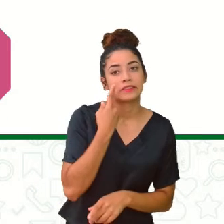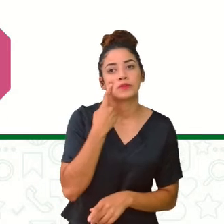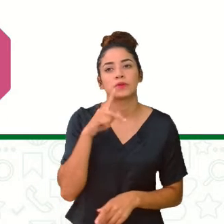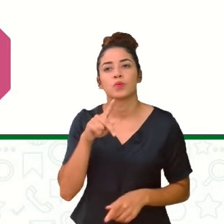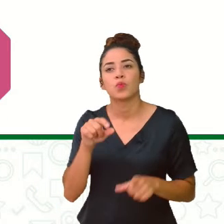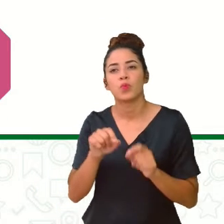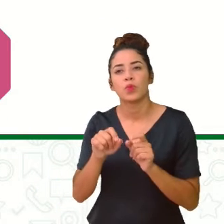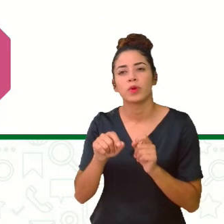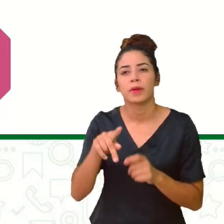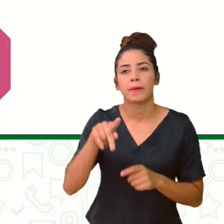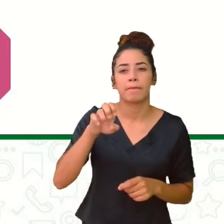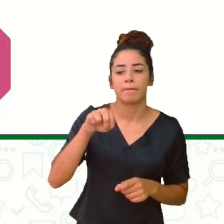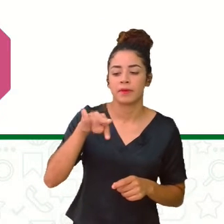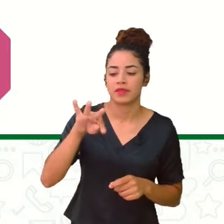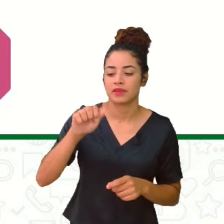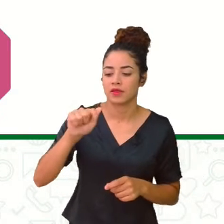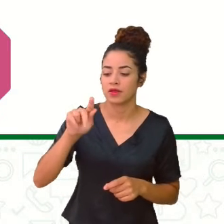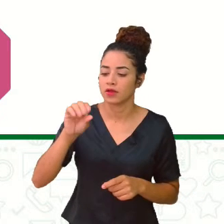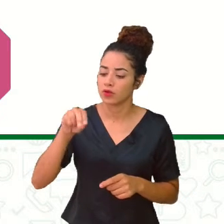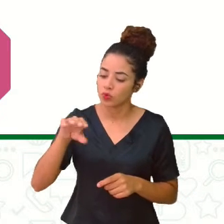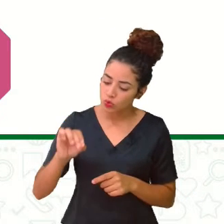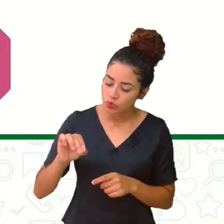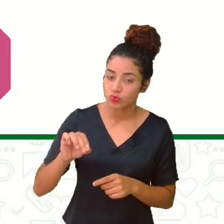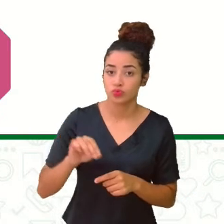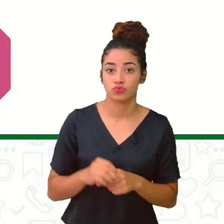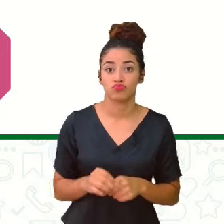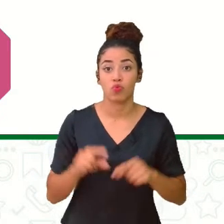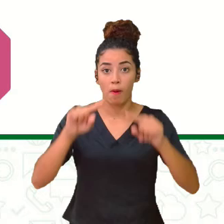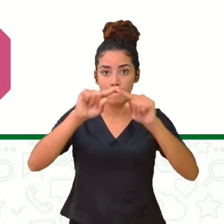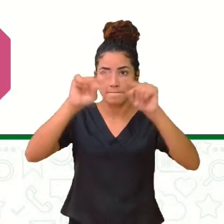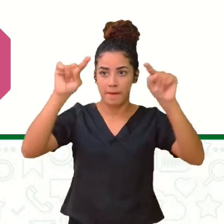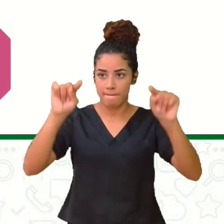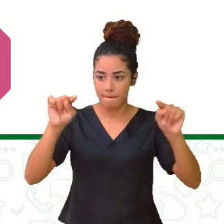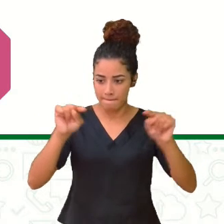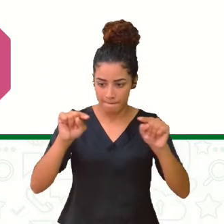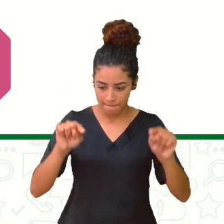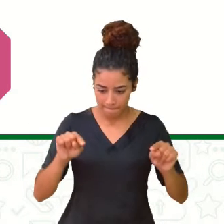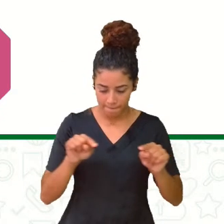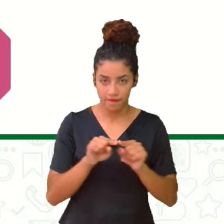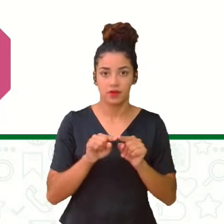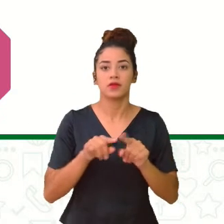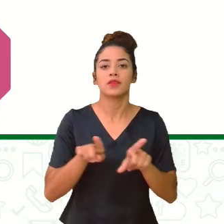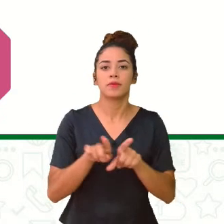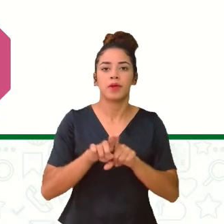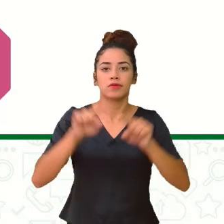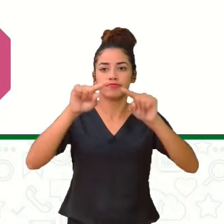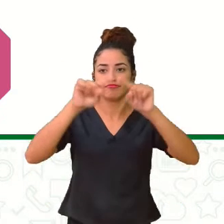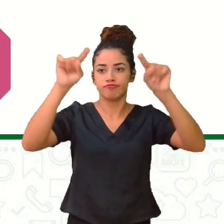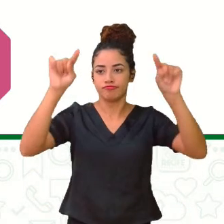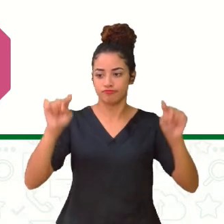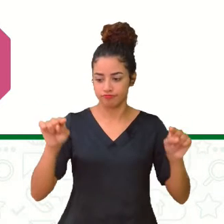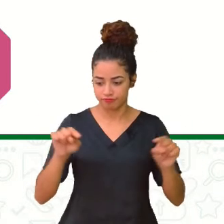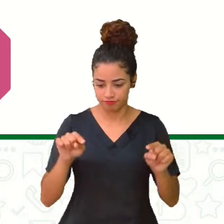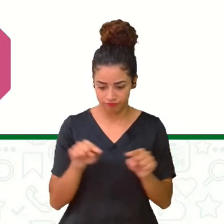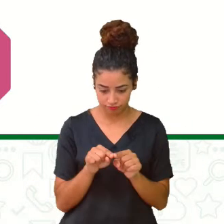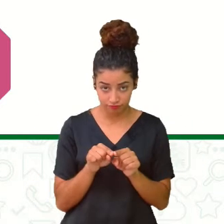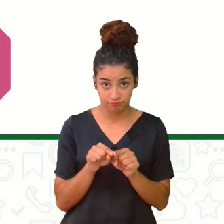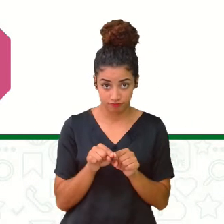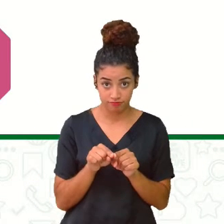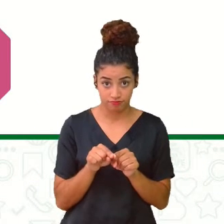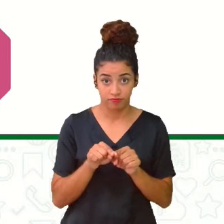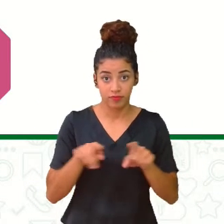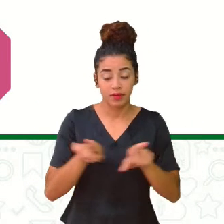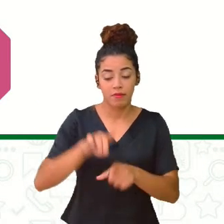pentágono, vimos o octógono, vimos o hexágono e vimos